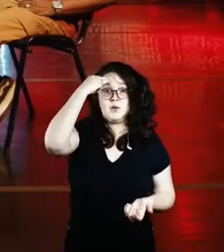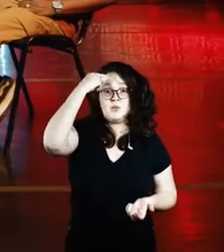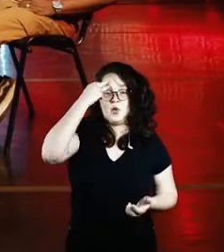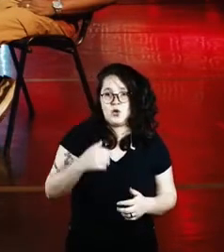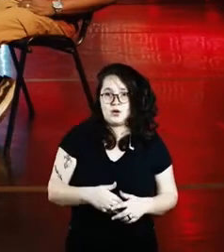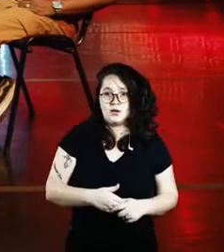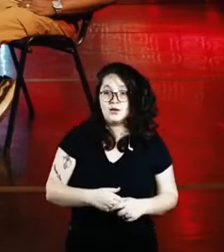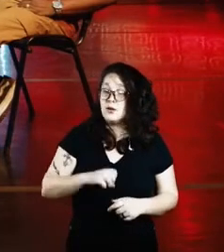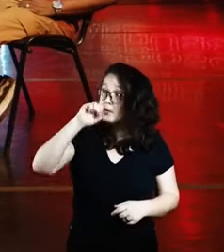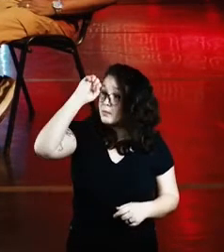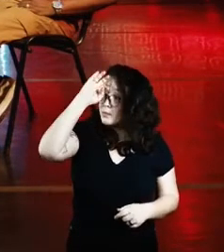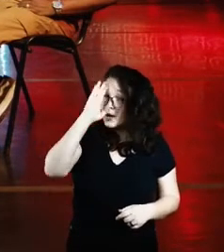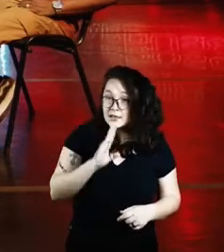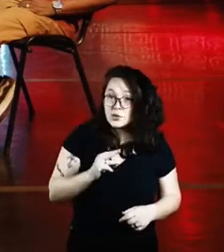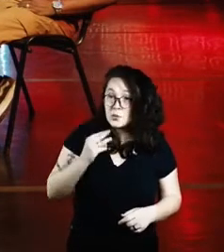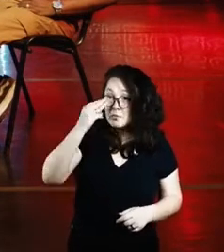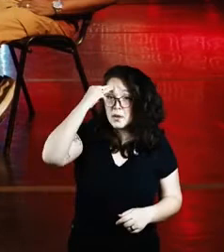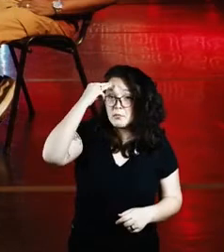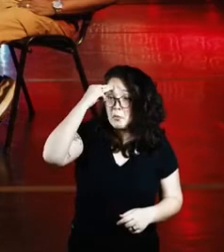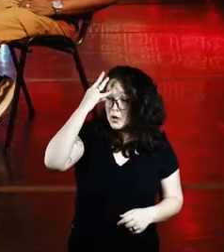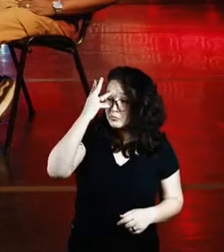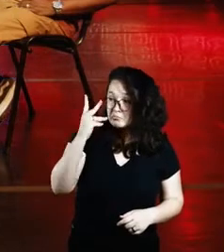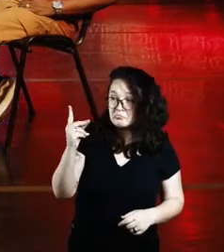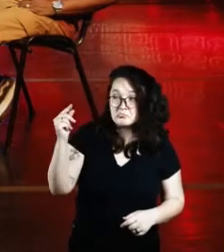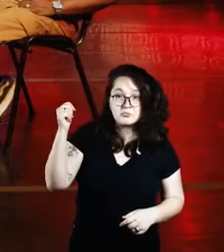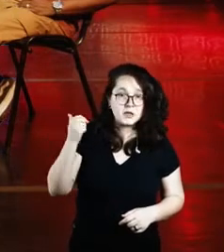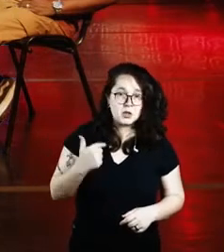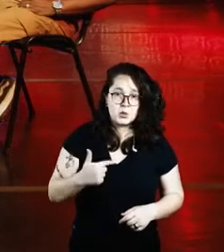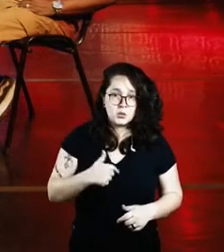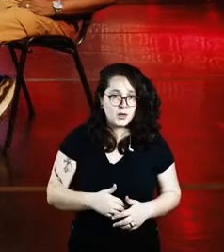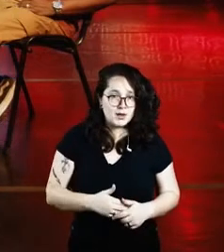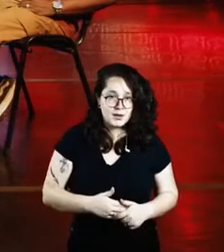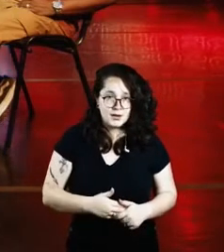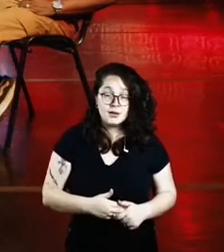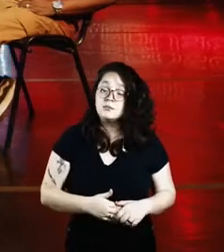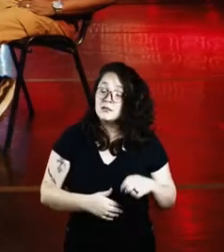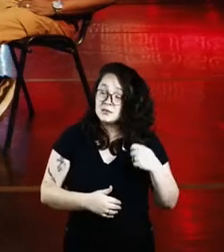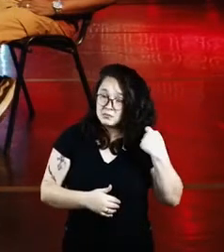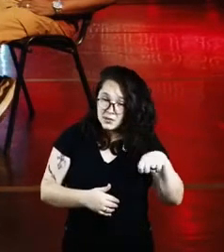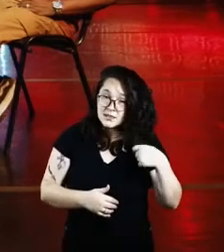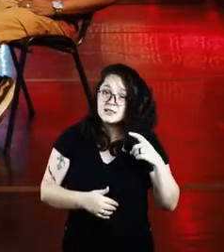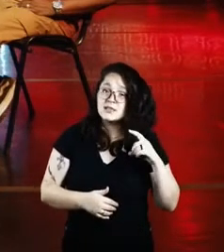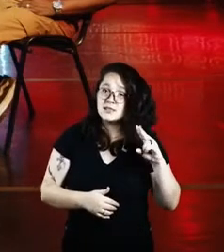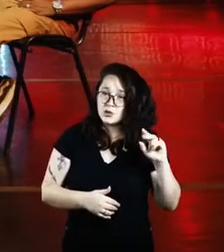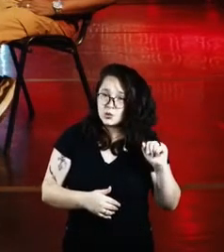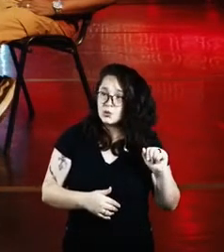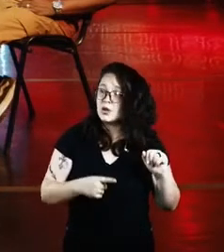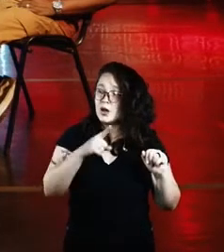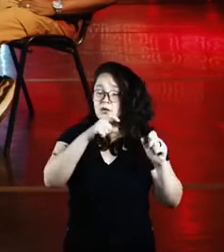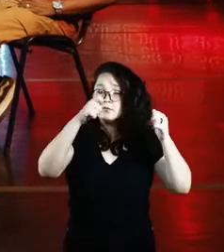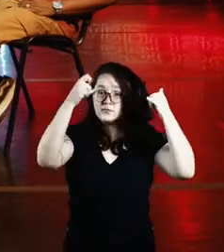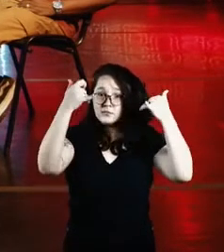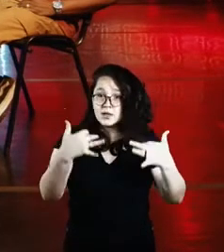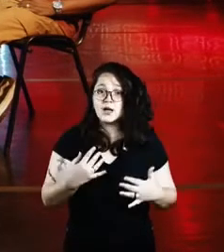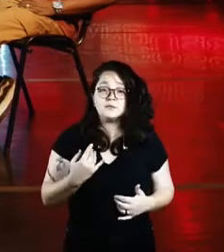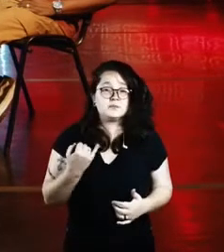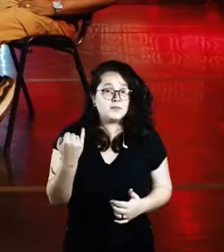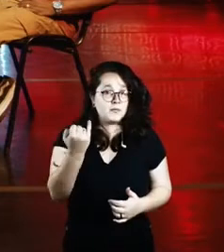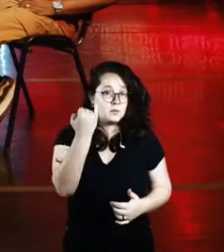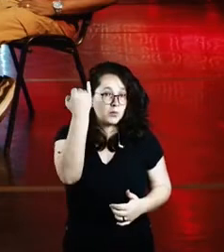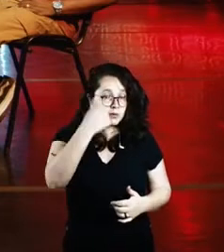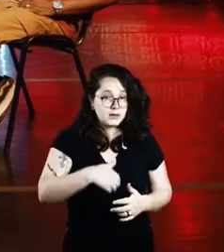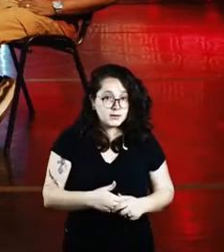tem memória. Não precisa, Duda, porque, para mim, eu valorizo muito. Uma coisa importante, inclusive eu queria